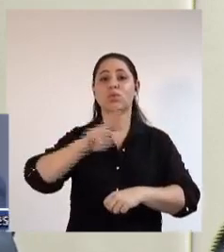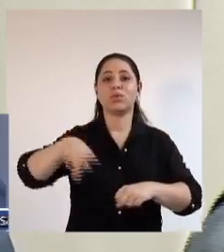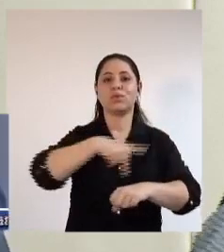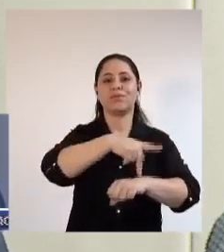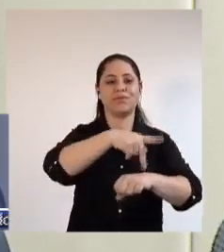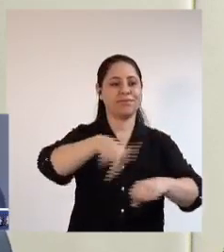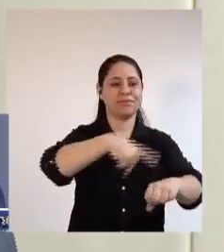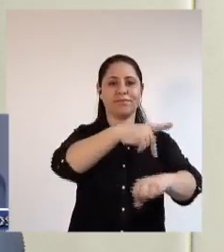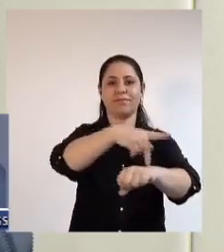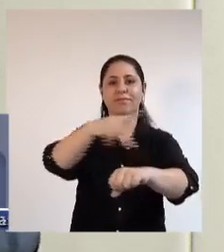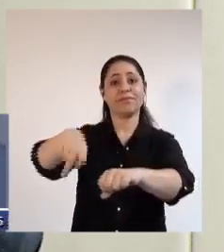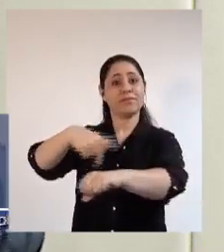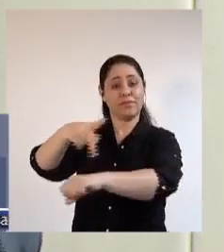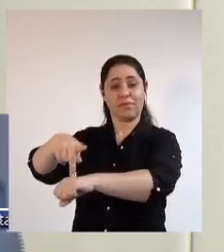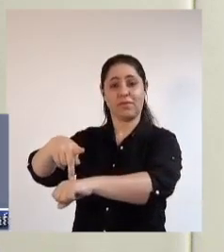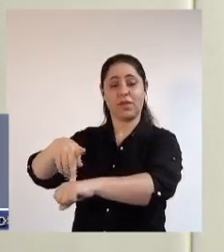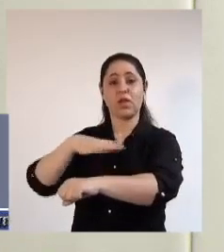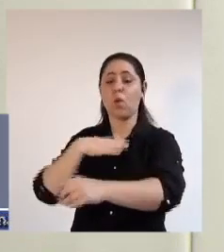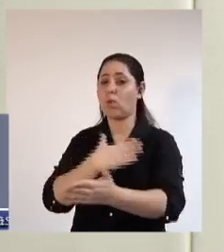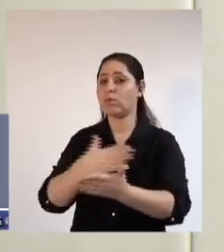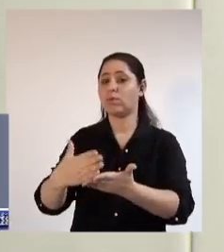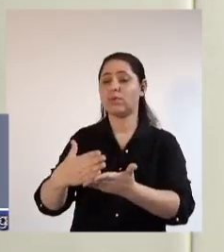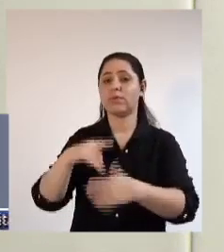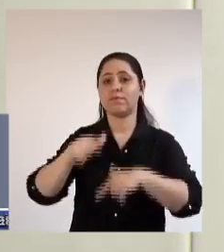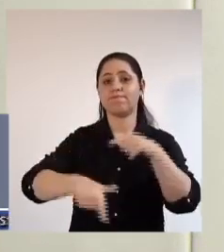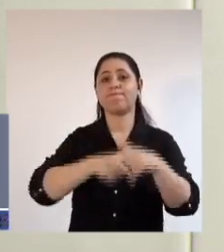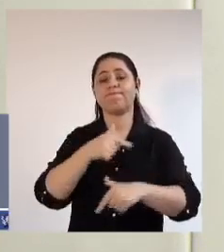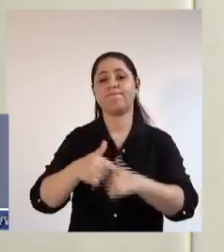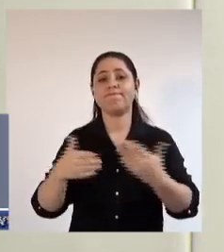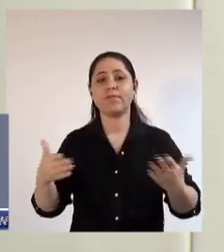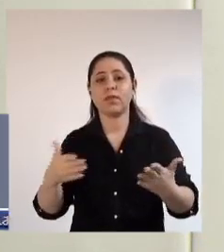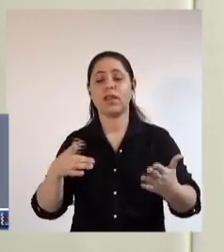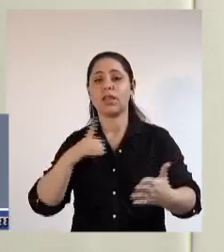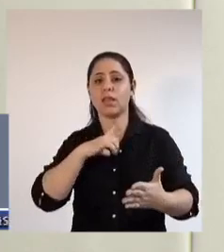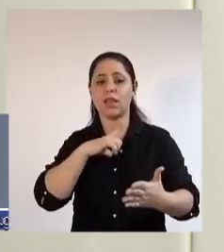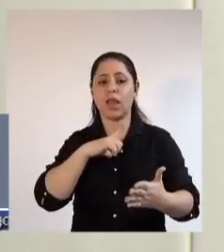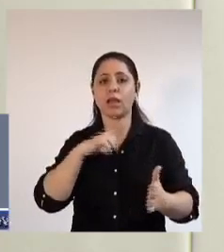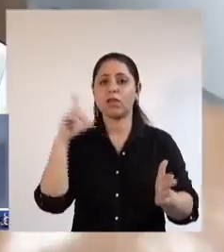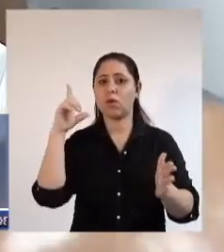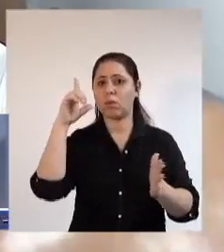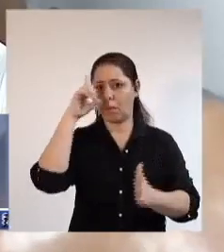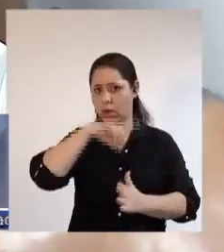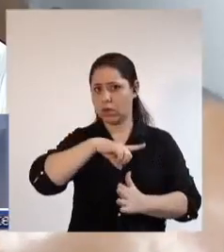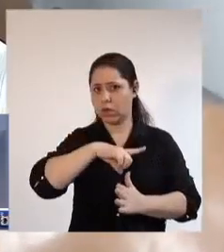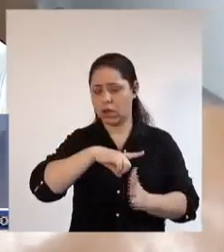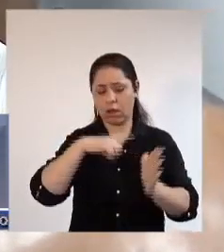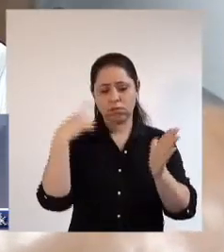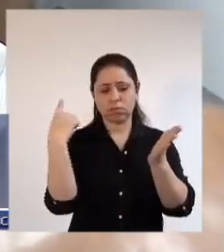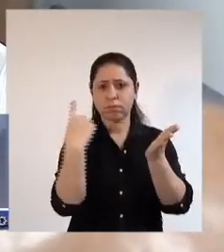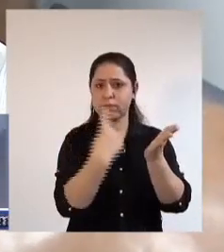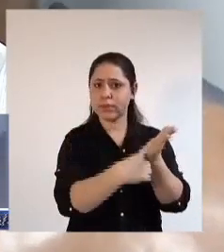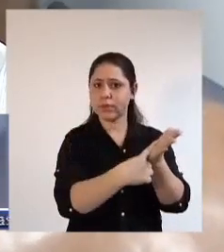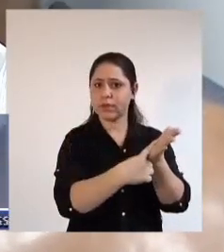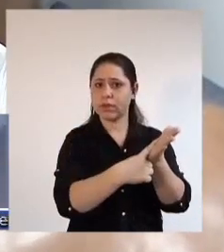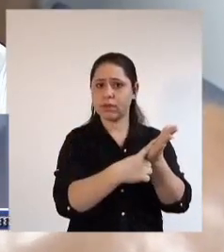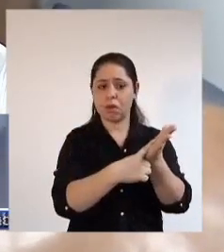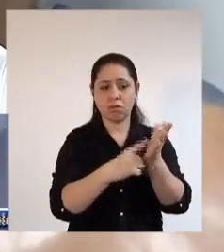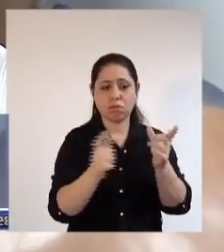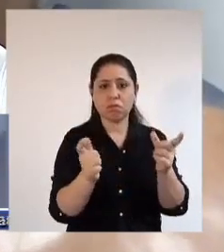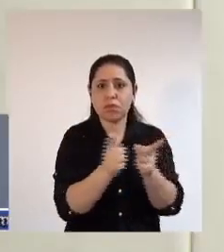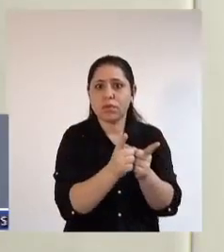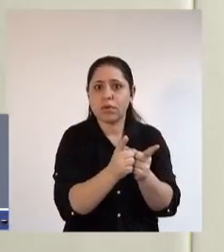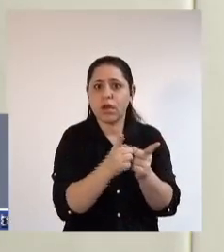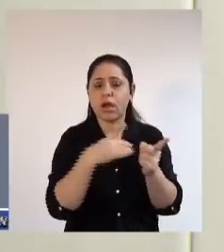nós vamos trabalhar nós começamos esse trabalho agora e temos um prazo relativamente curto para fazer isso a gente espera